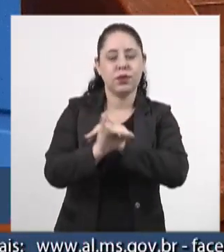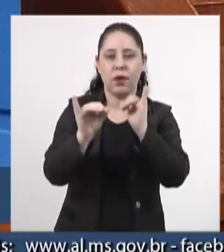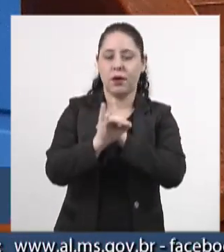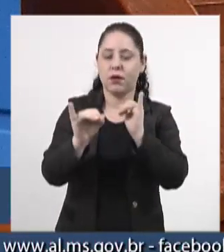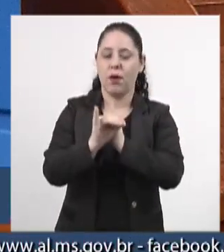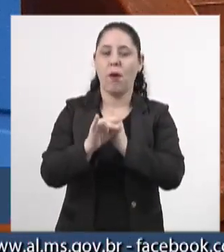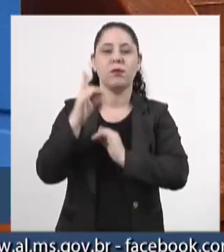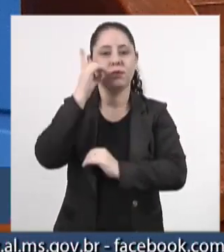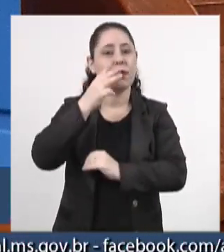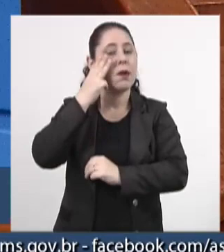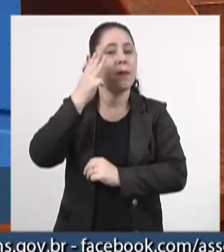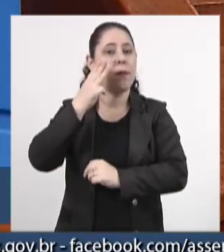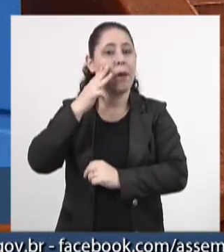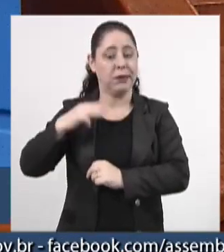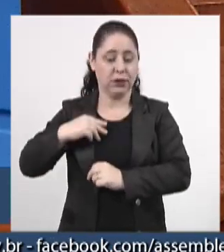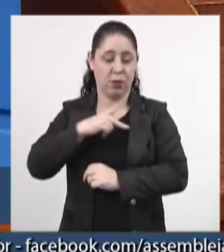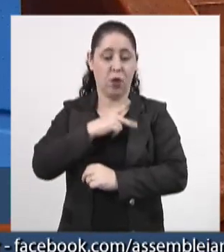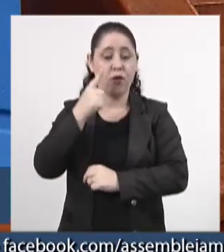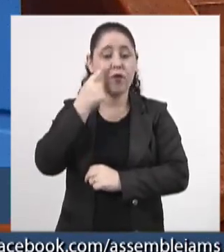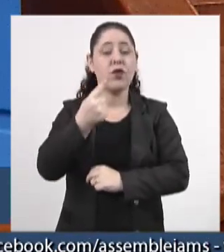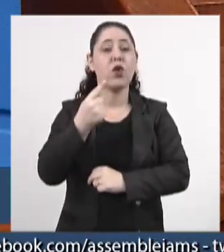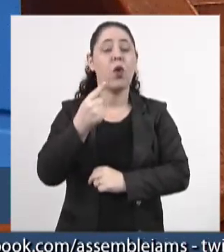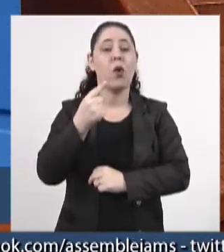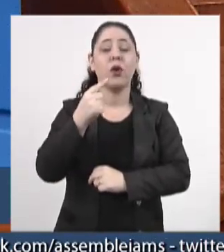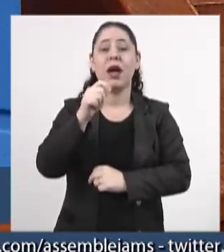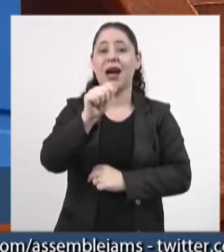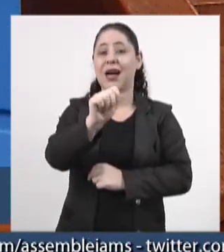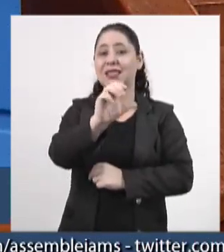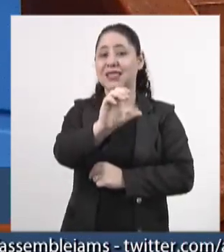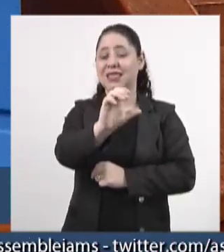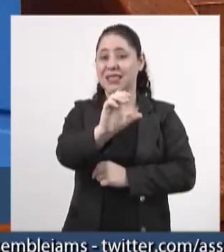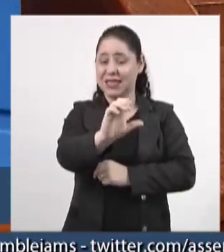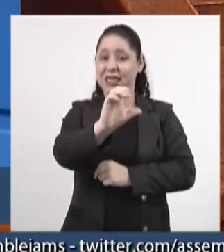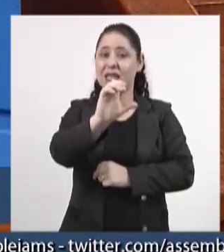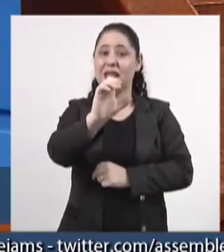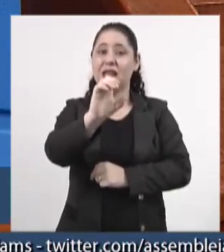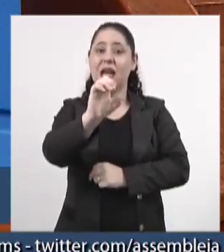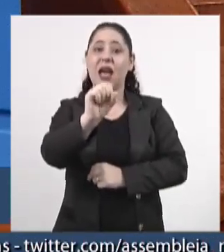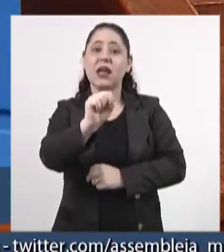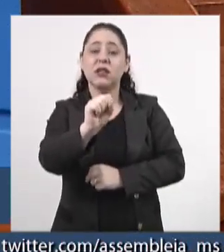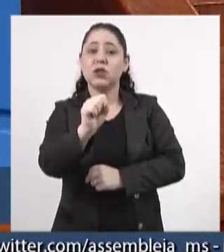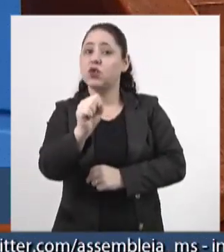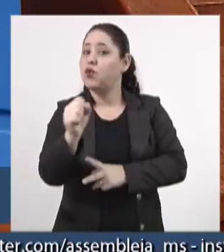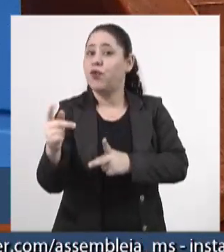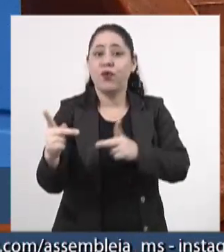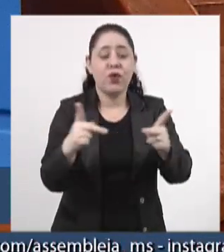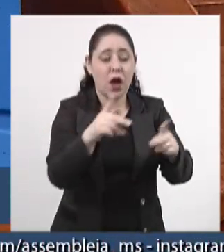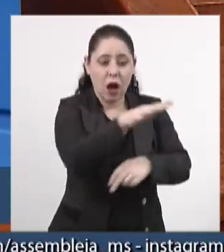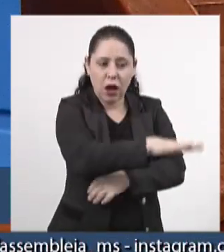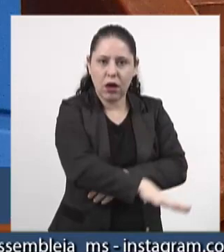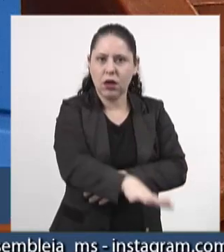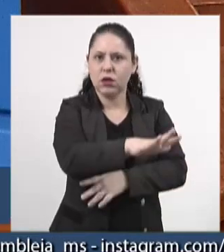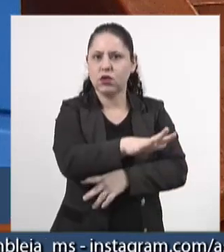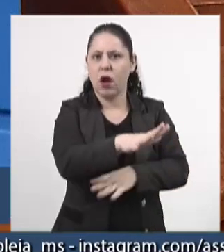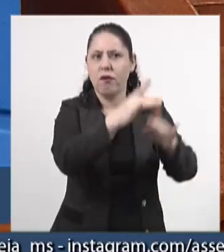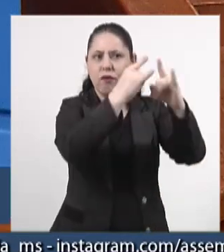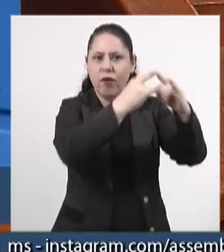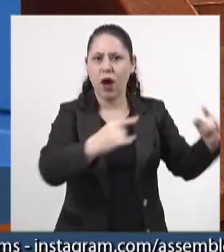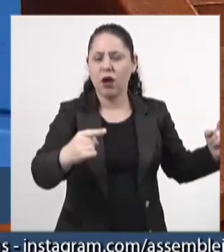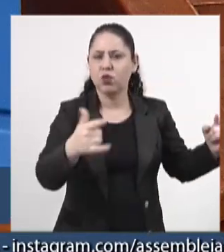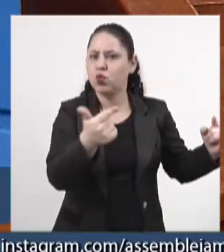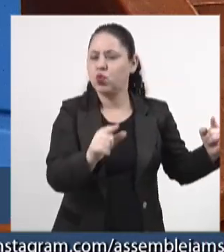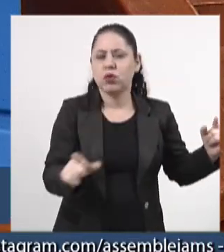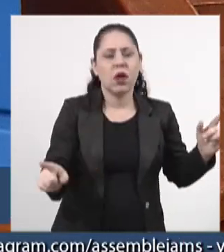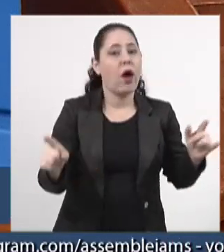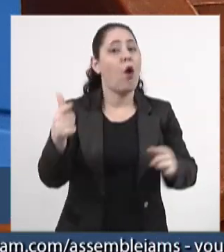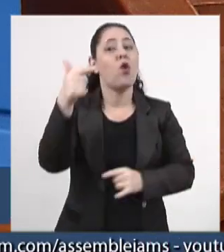Mara Caseiro, que agente comunitário de saúde, os agentes não faziam as visitas nessa área de ocupação,